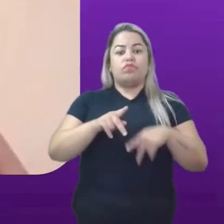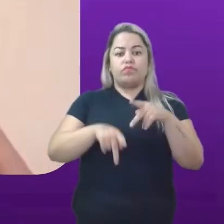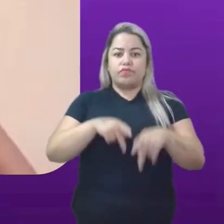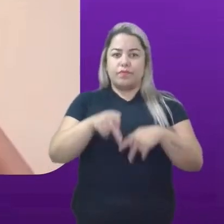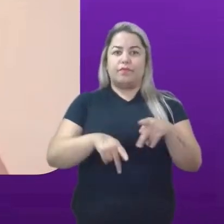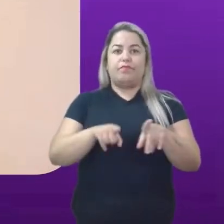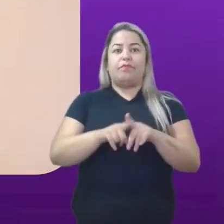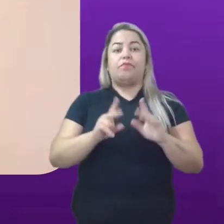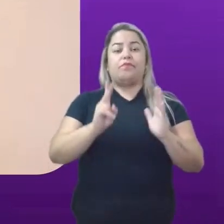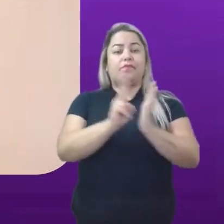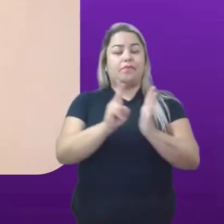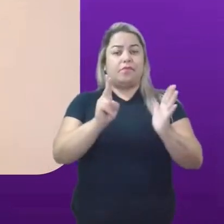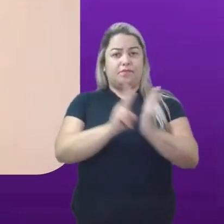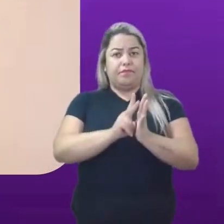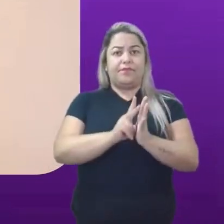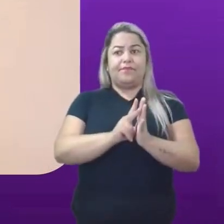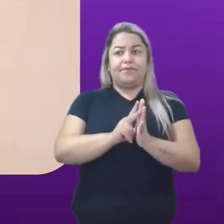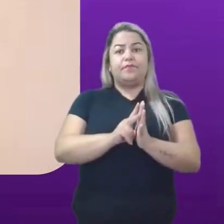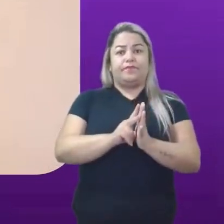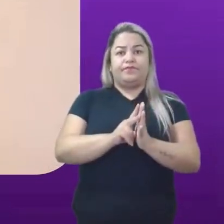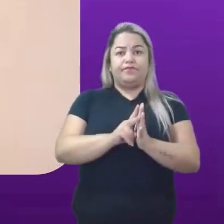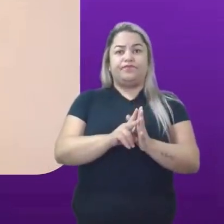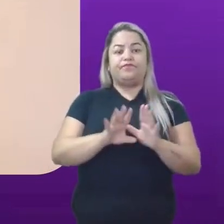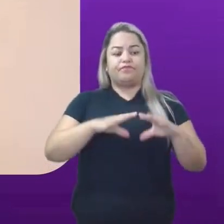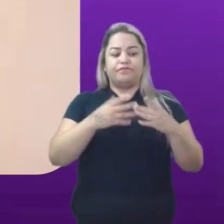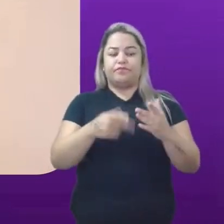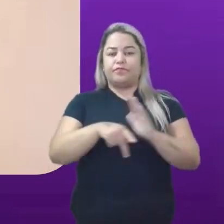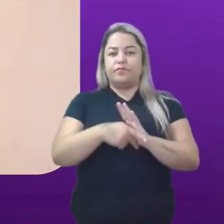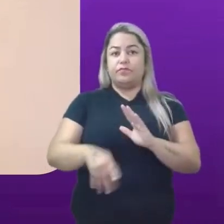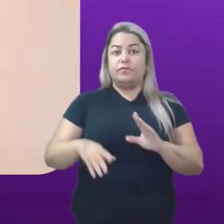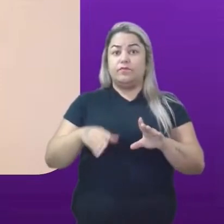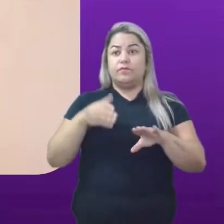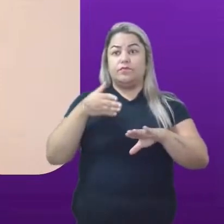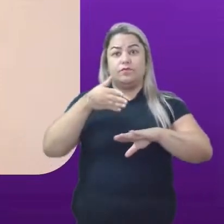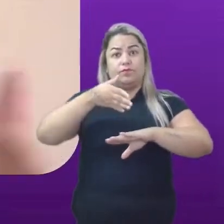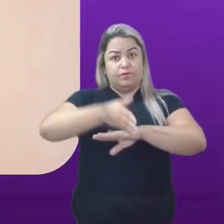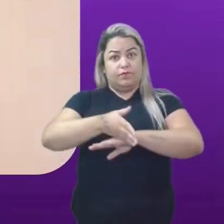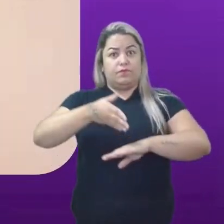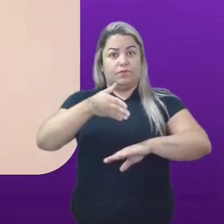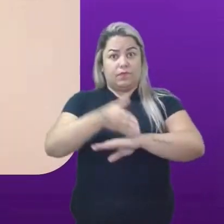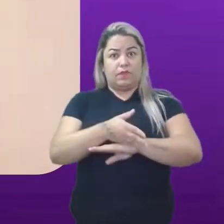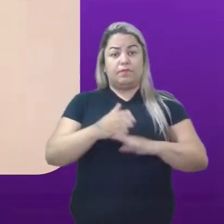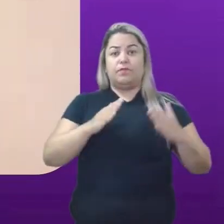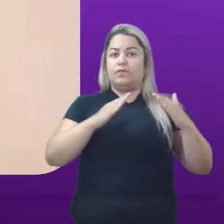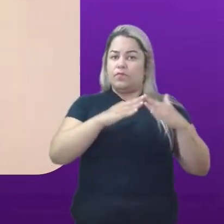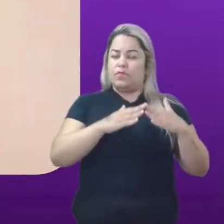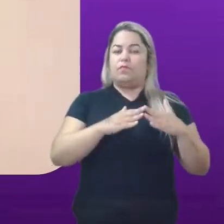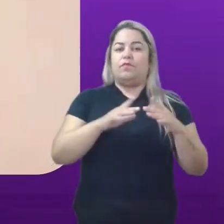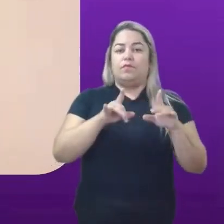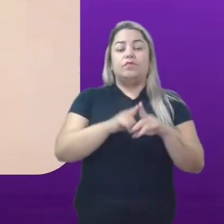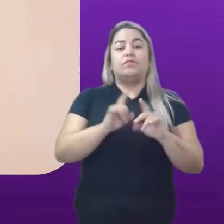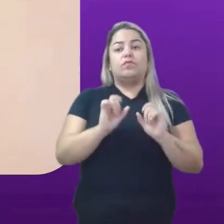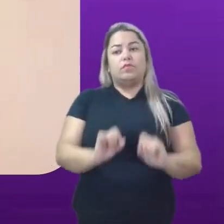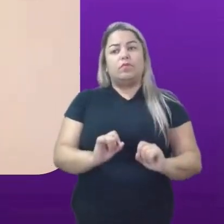as comunidades tradicionais dessa terra, esse acesso à moradia, e faz isso também quando promove